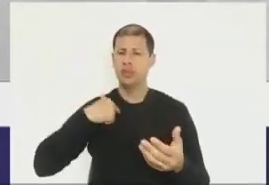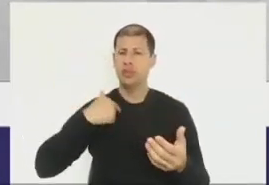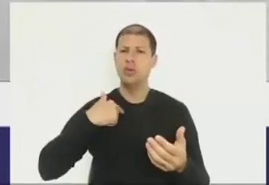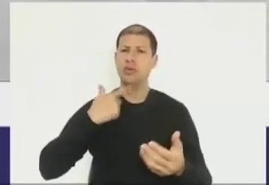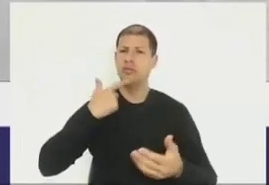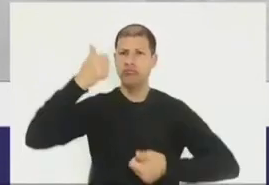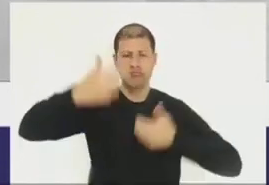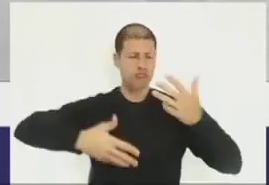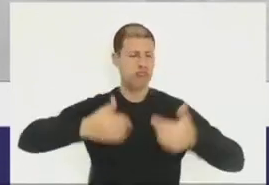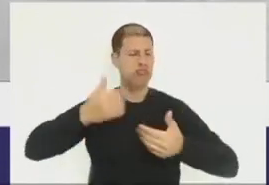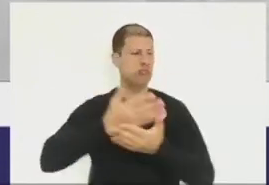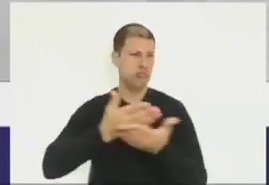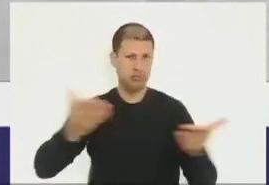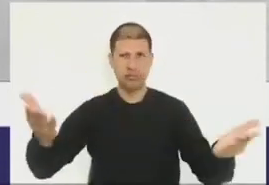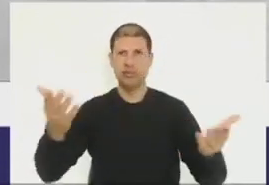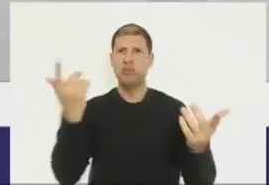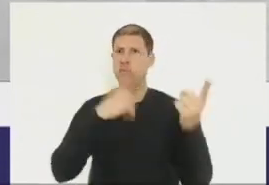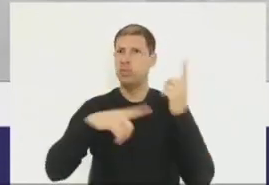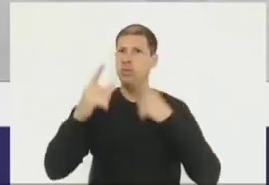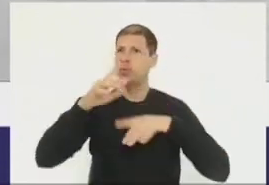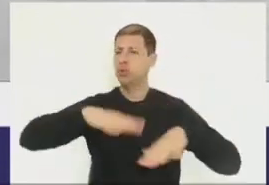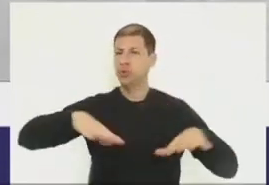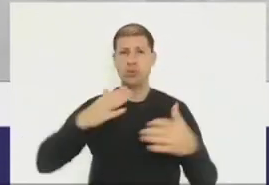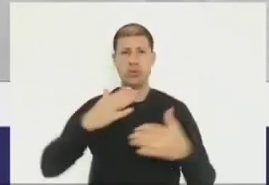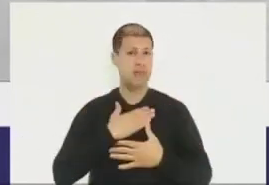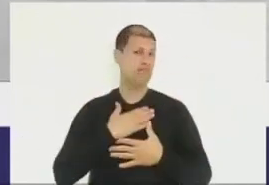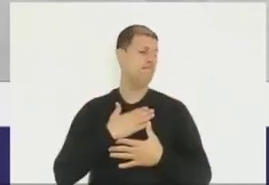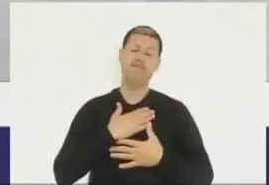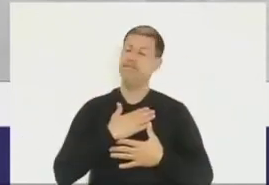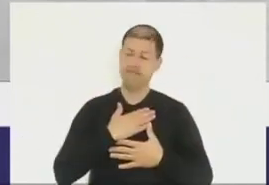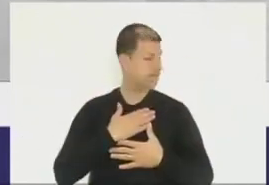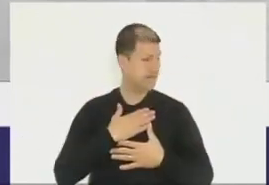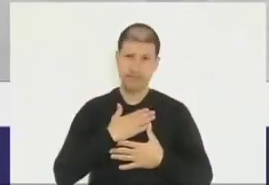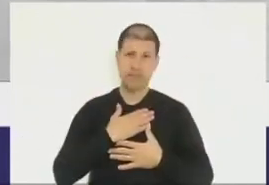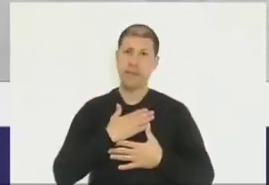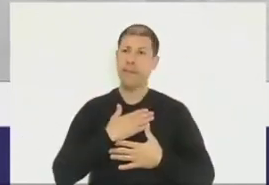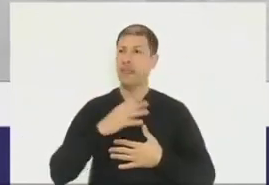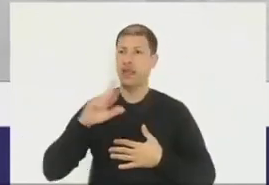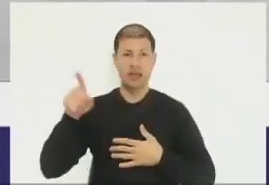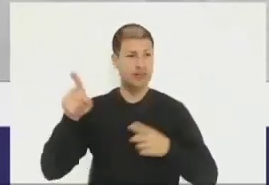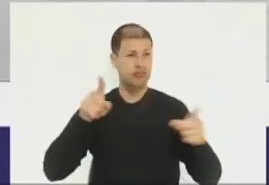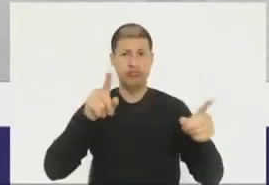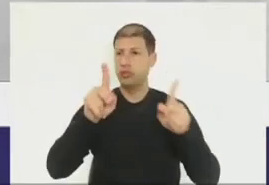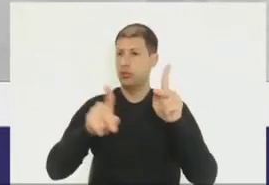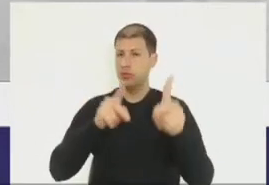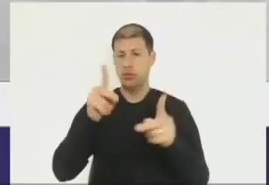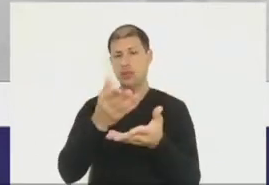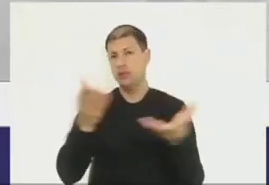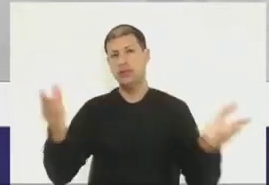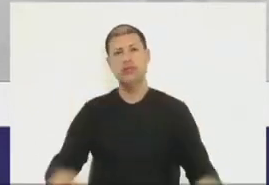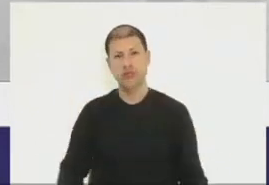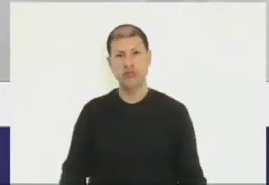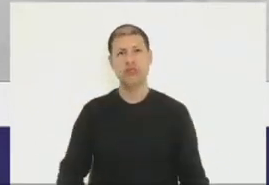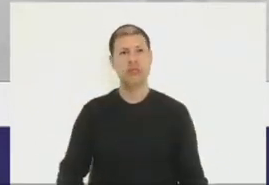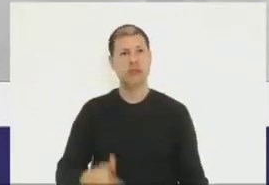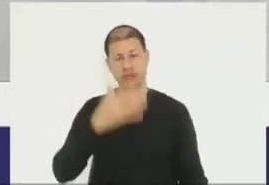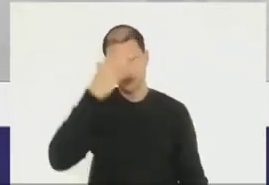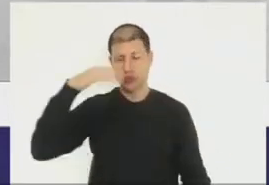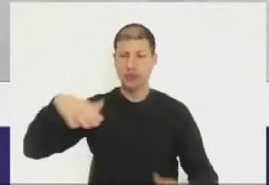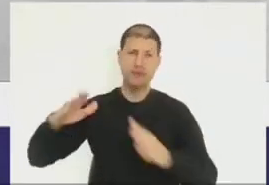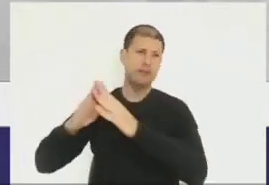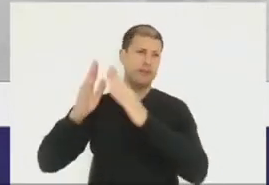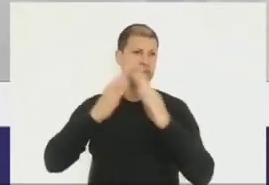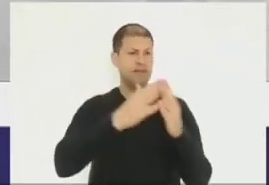por todas essas conquistas, que não é minha. Conquista é da população, a conquista é dos moradores,